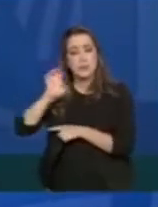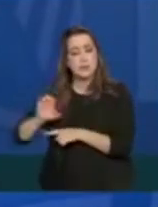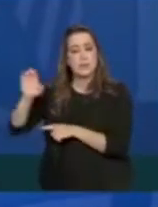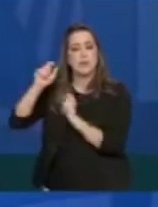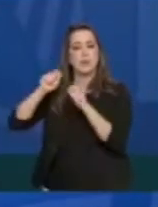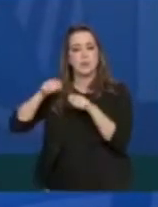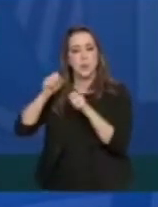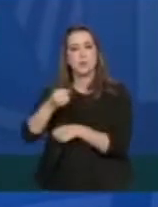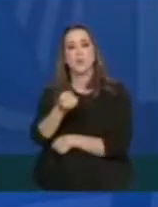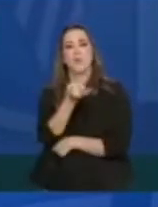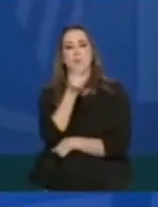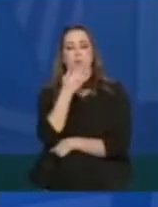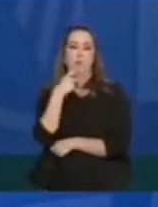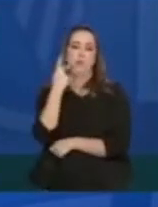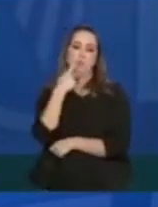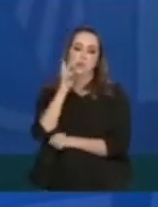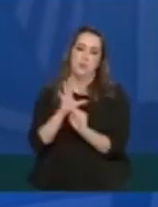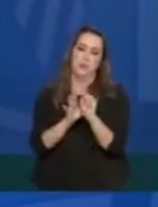política de segurança.